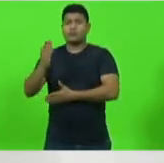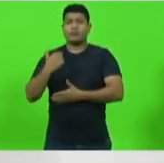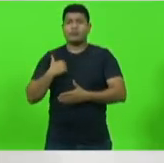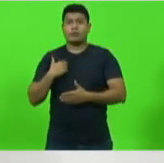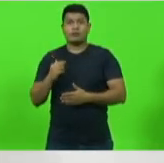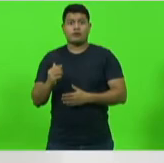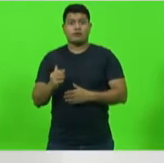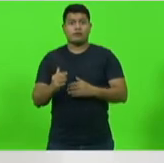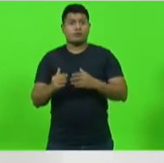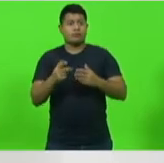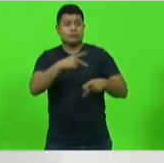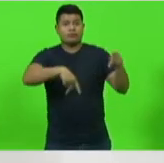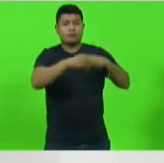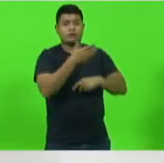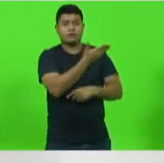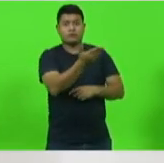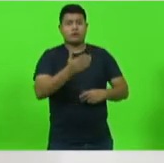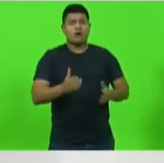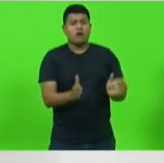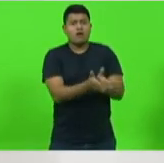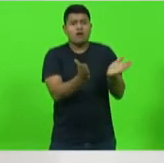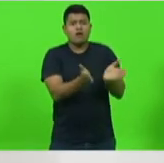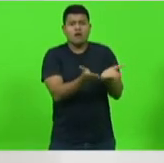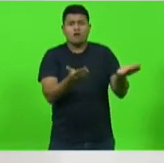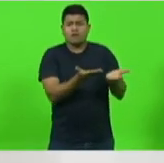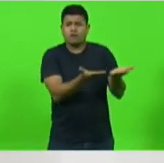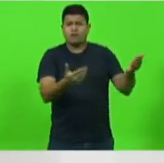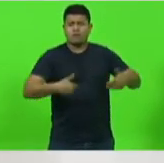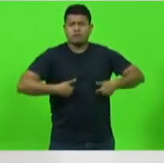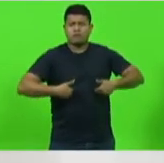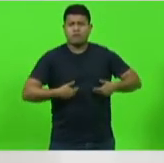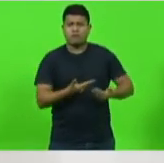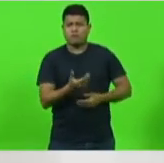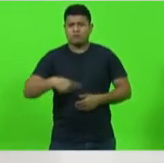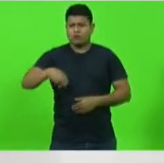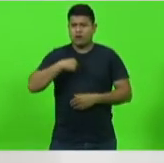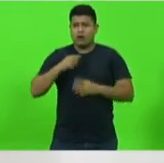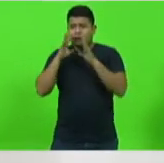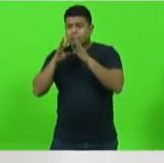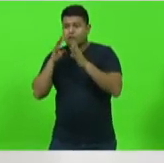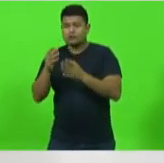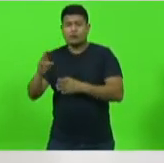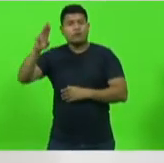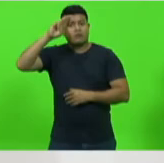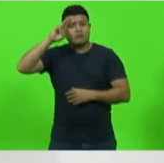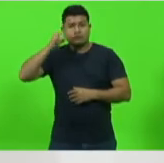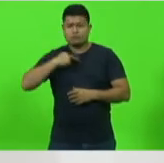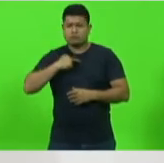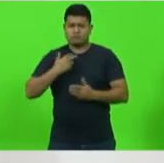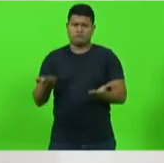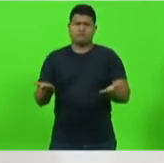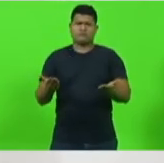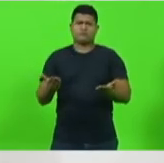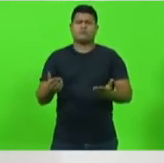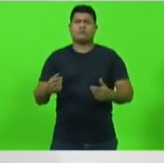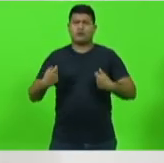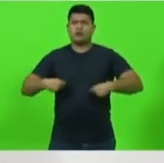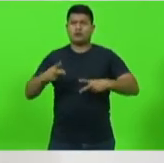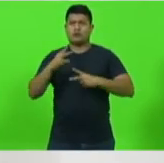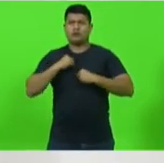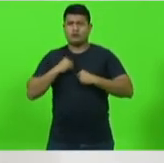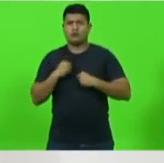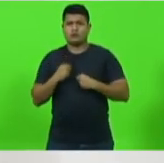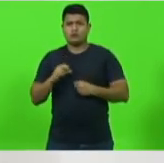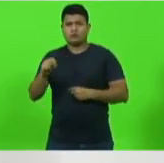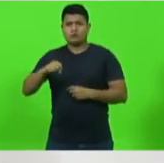lá fora, nós não podemos atender os praças? Não, é uma questão de mérito, e no mérito eu fico, sim, com